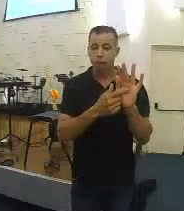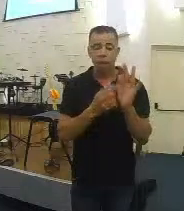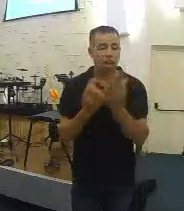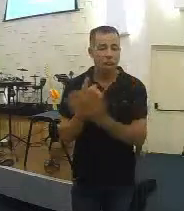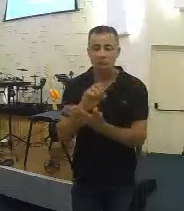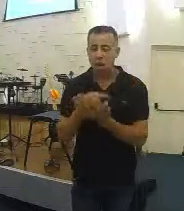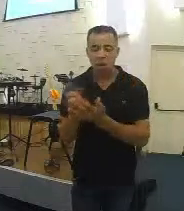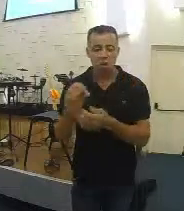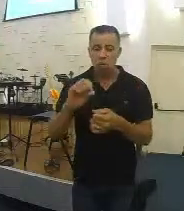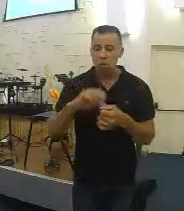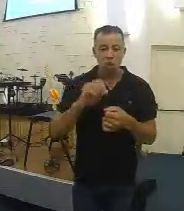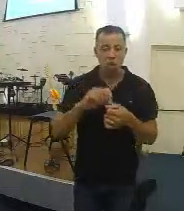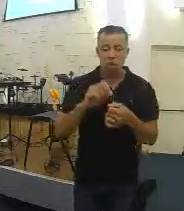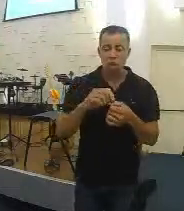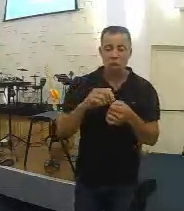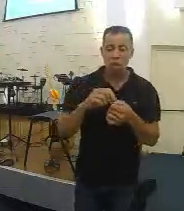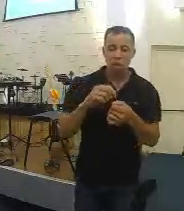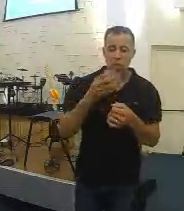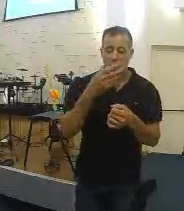reto.